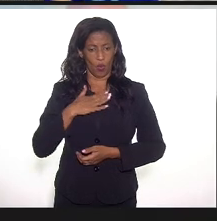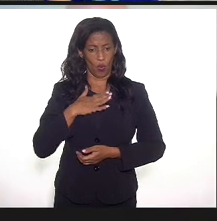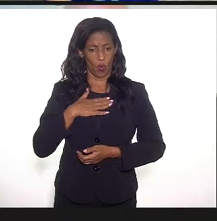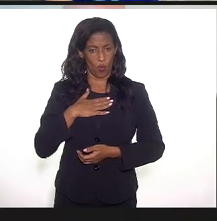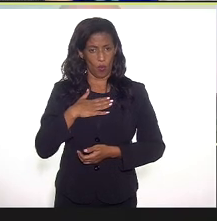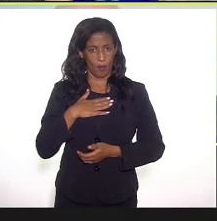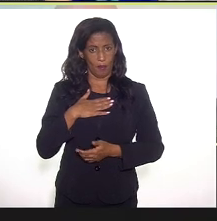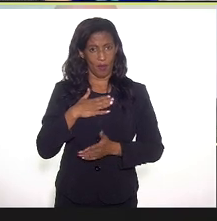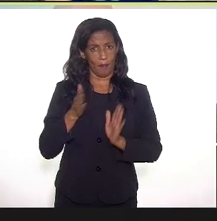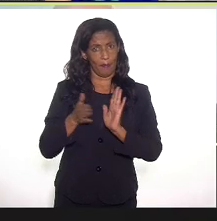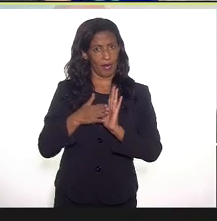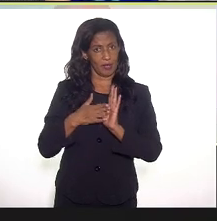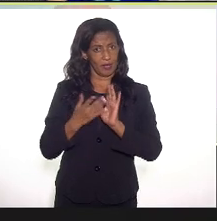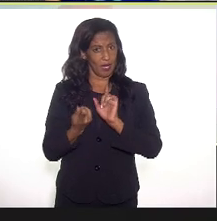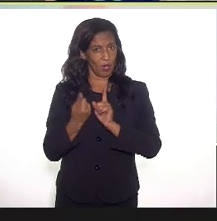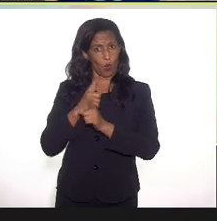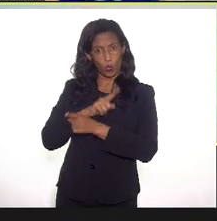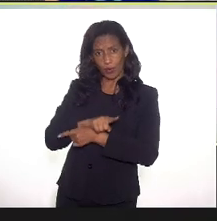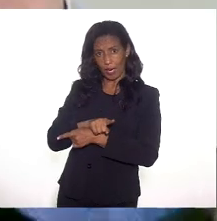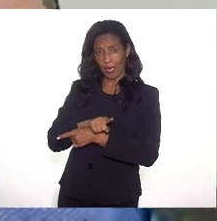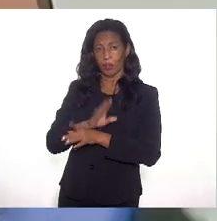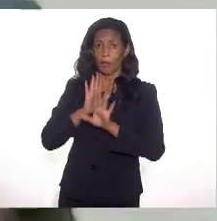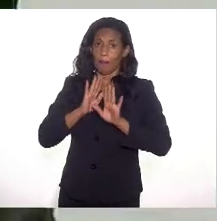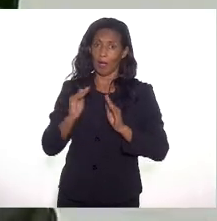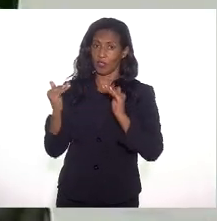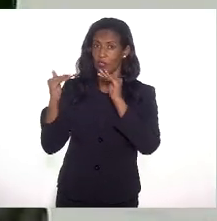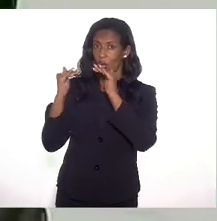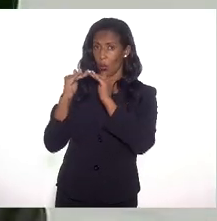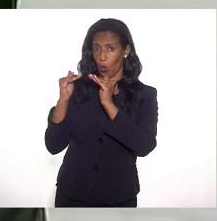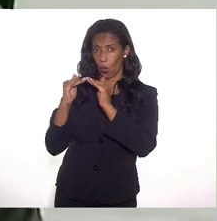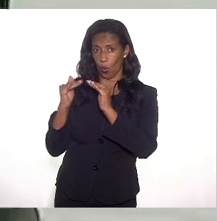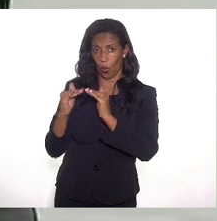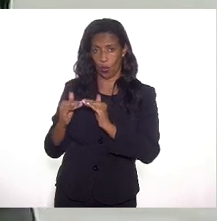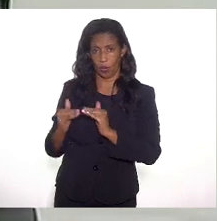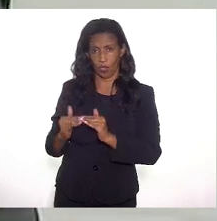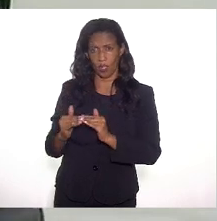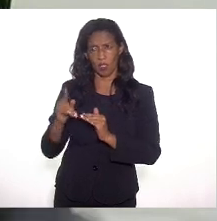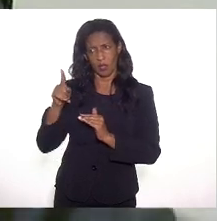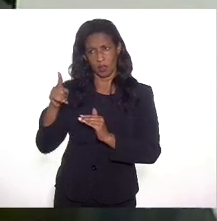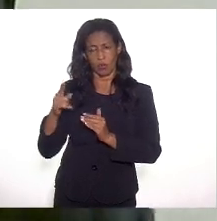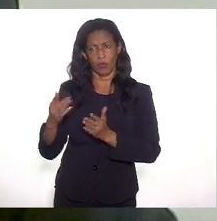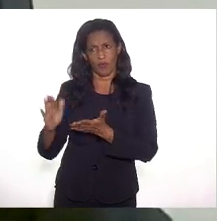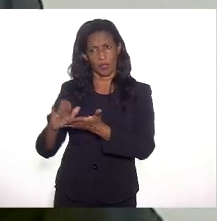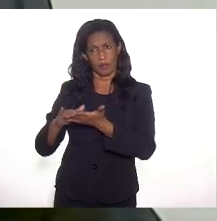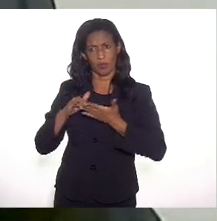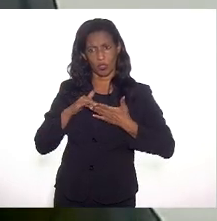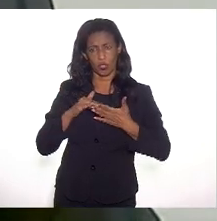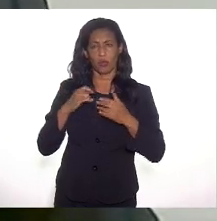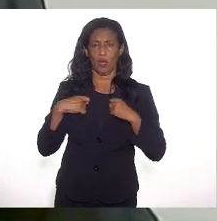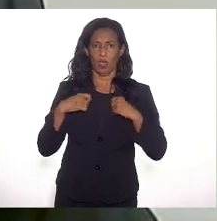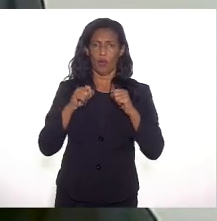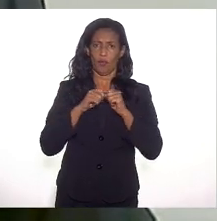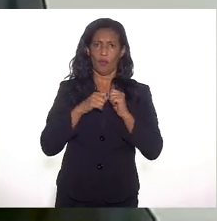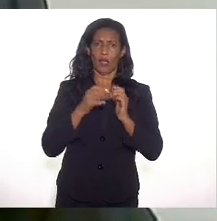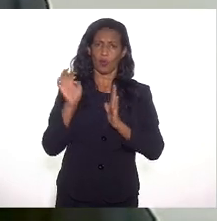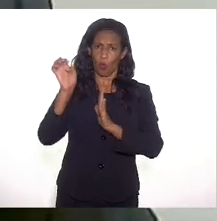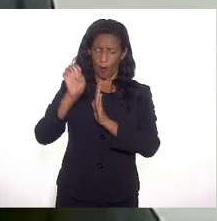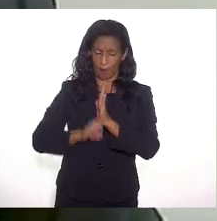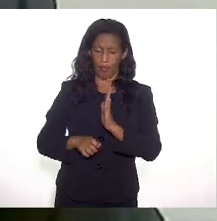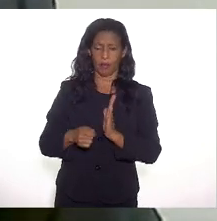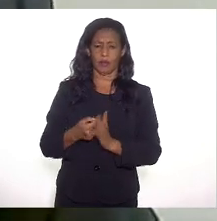à emenda, mas tendo o acordo da autora e Vossa Excelência fazendo esse encaminhamento, eu posso fazer a constitucionalidade com